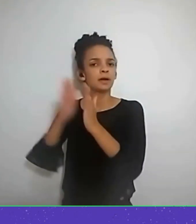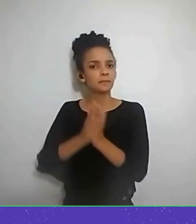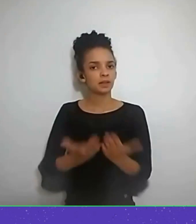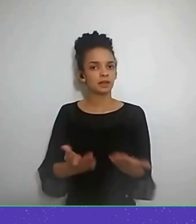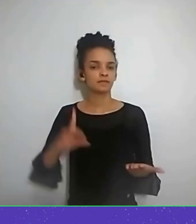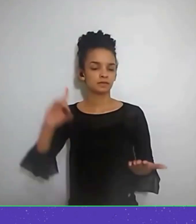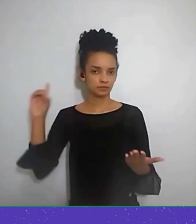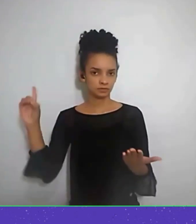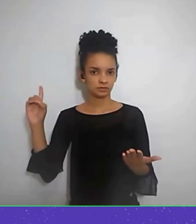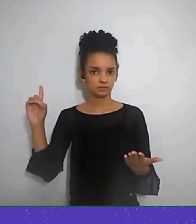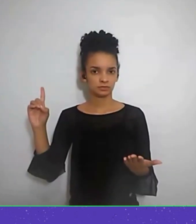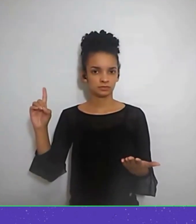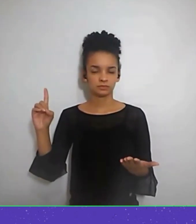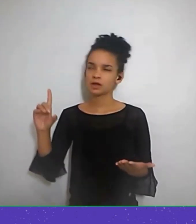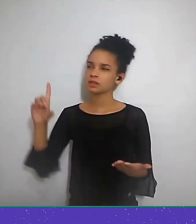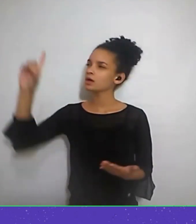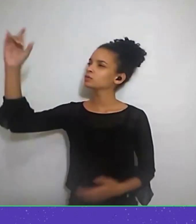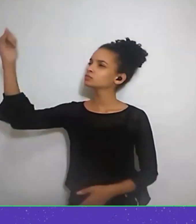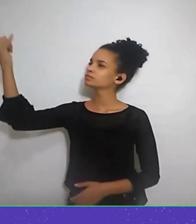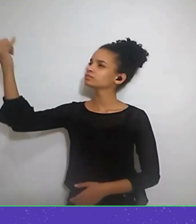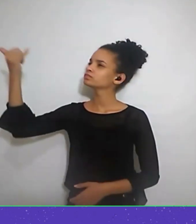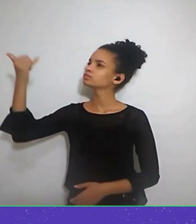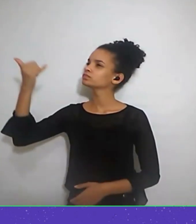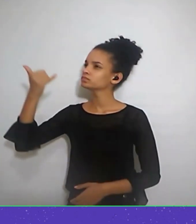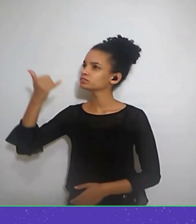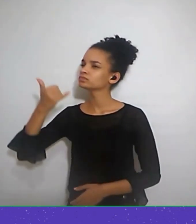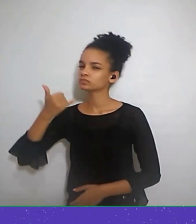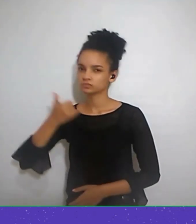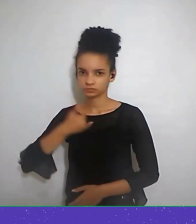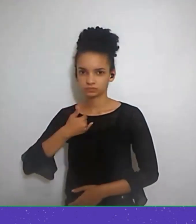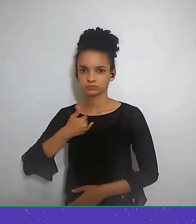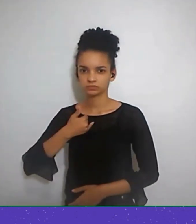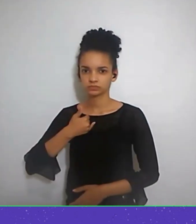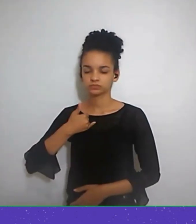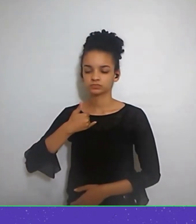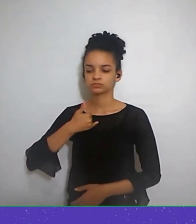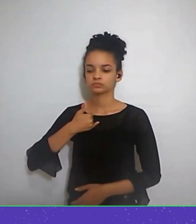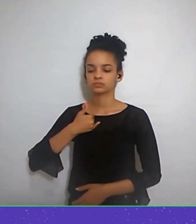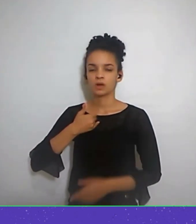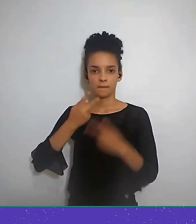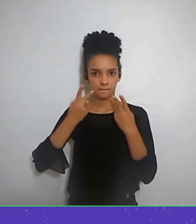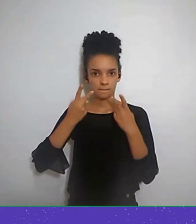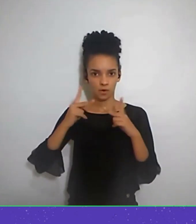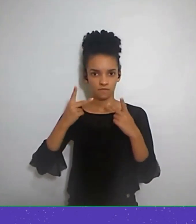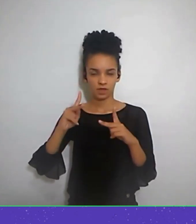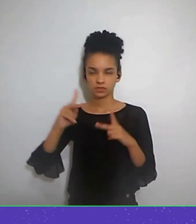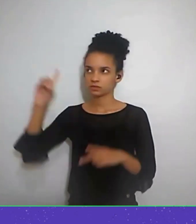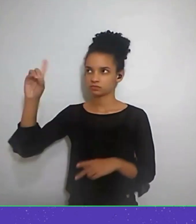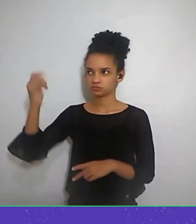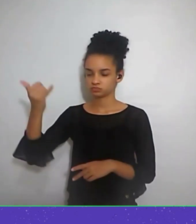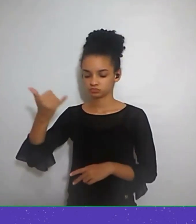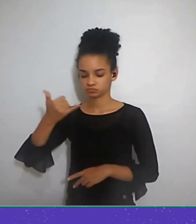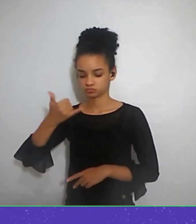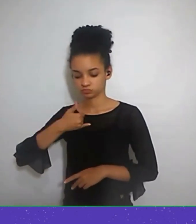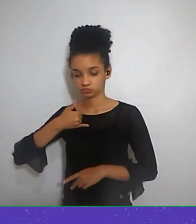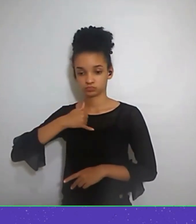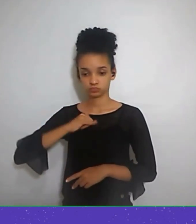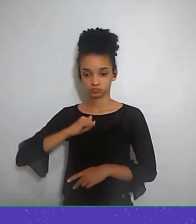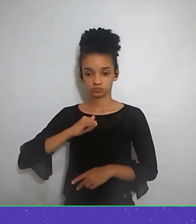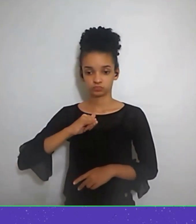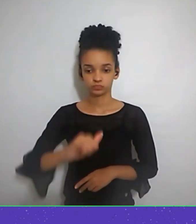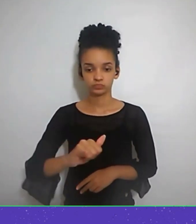ouvir a palavra do profeta como vindo de Deus e crer em Deus. Não sei se vocês se